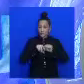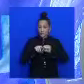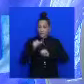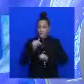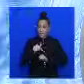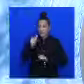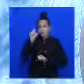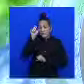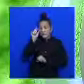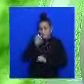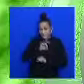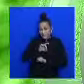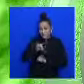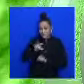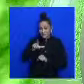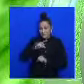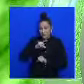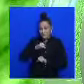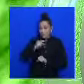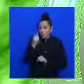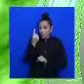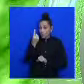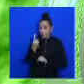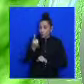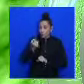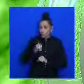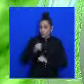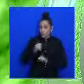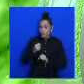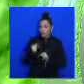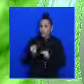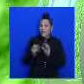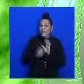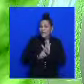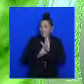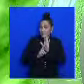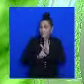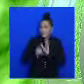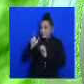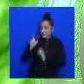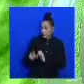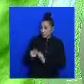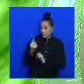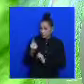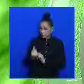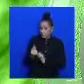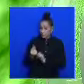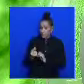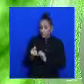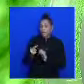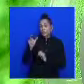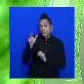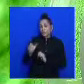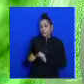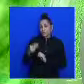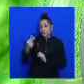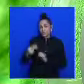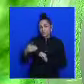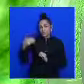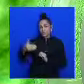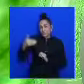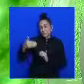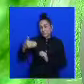tem cada número atrelado a uma coluna. Começando pela coluna 1, 2, 3 e